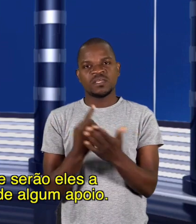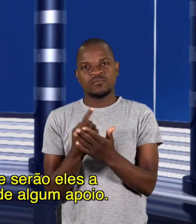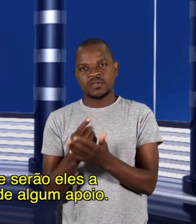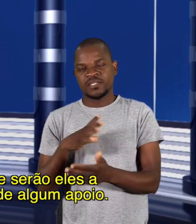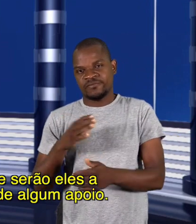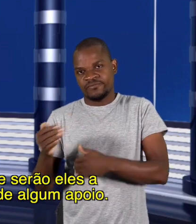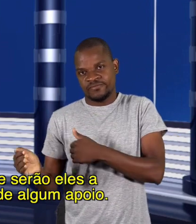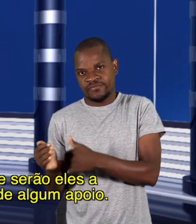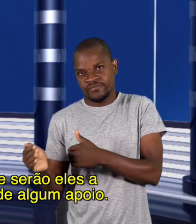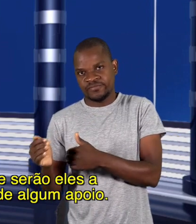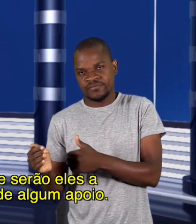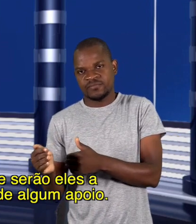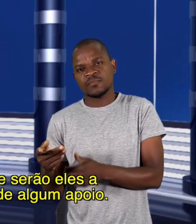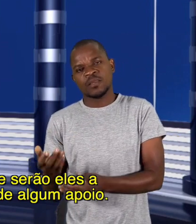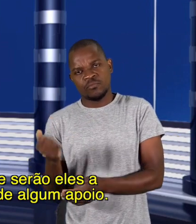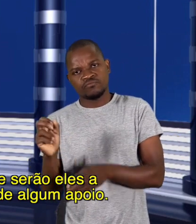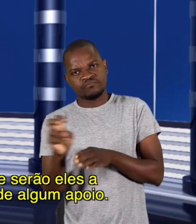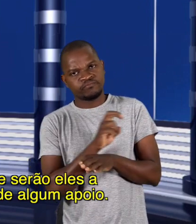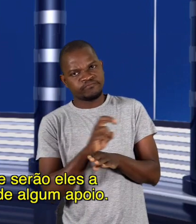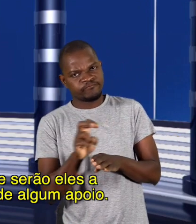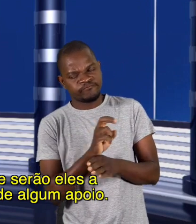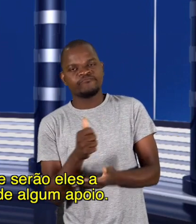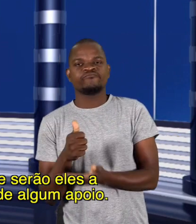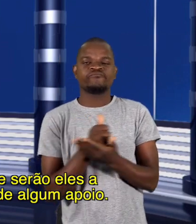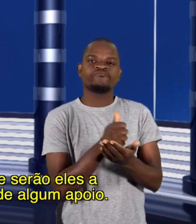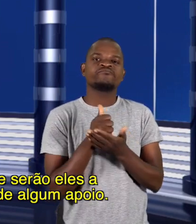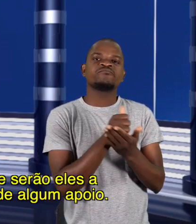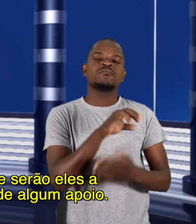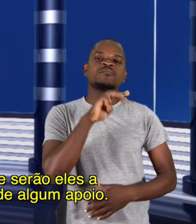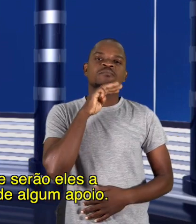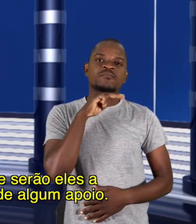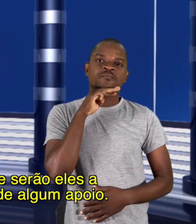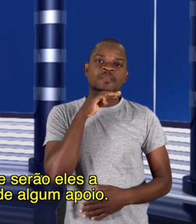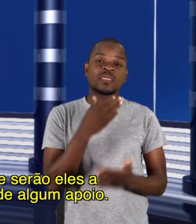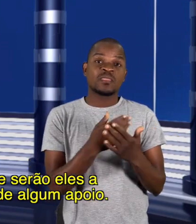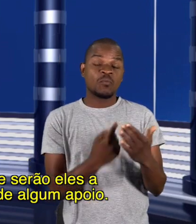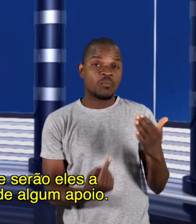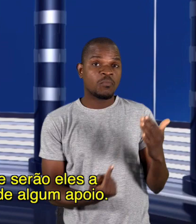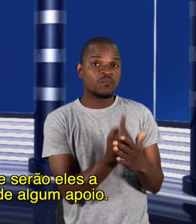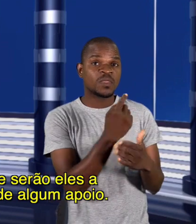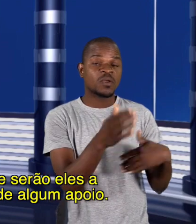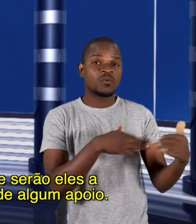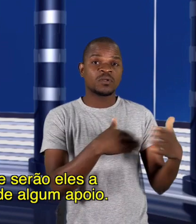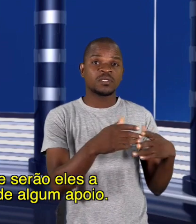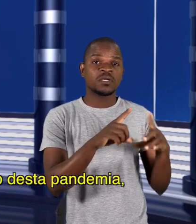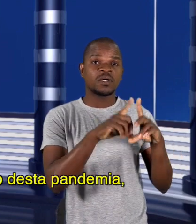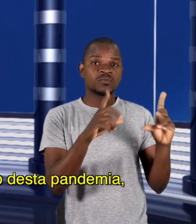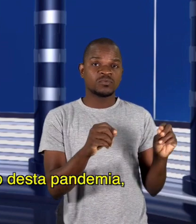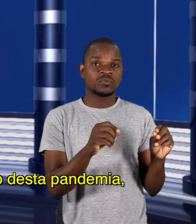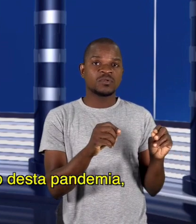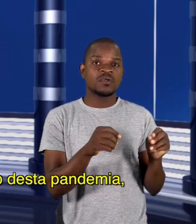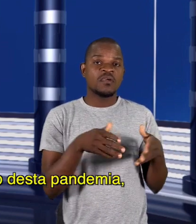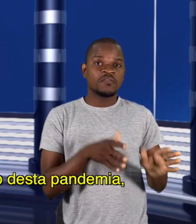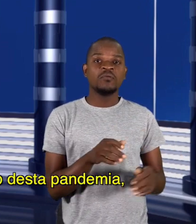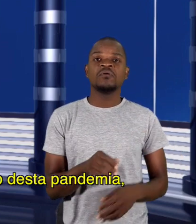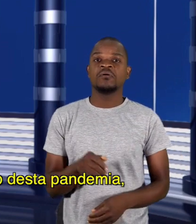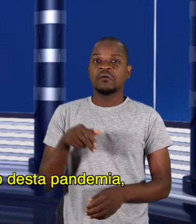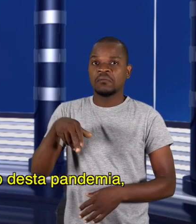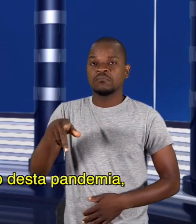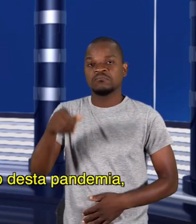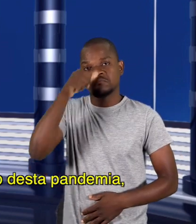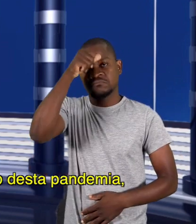primeira mão, a ligar para a cooperativa e dar algum reporte caso precisem de algum tipo de apoio. Mas, ainda nesta